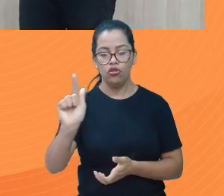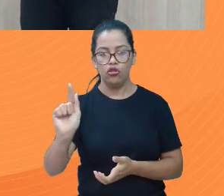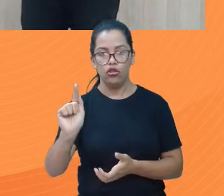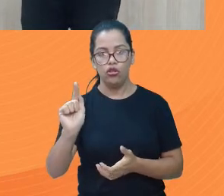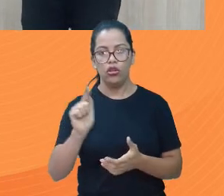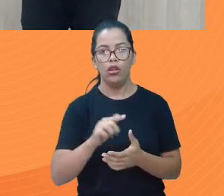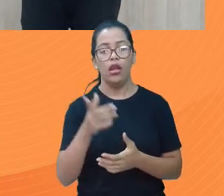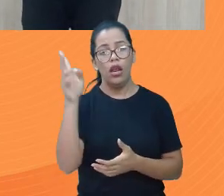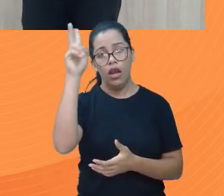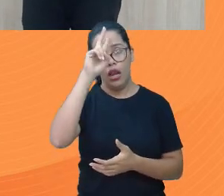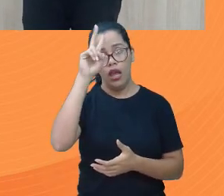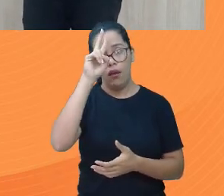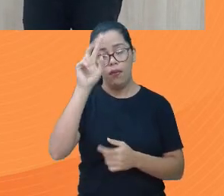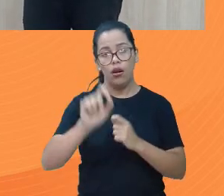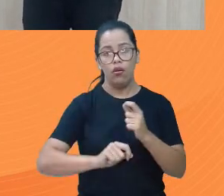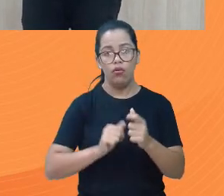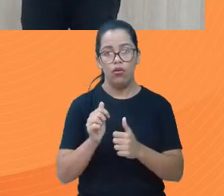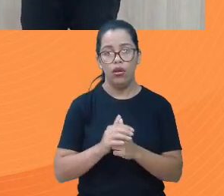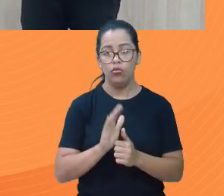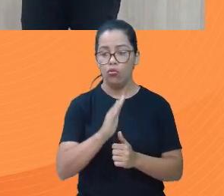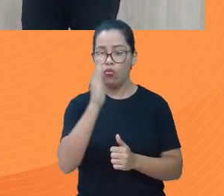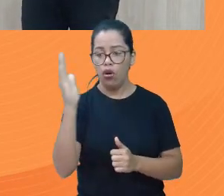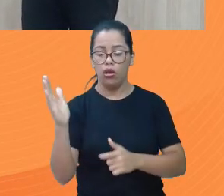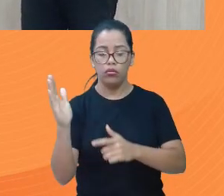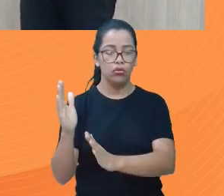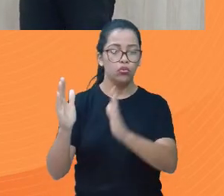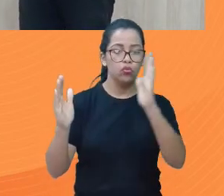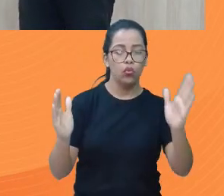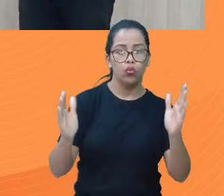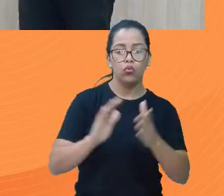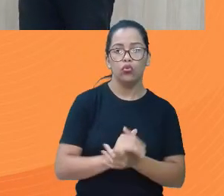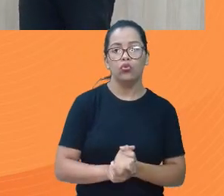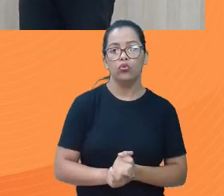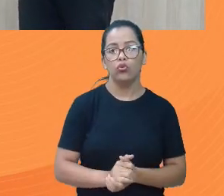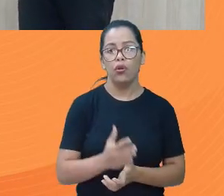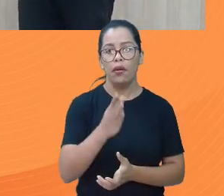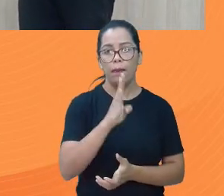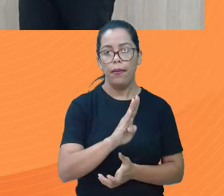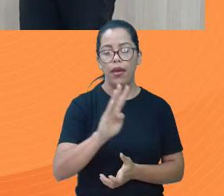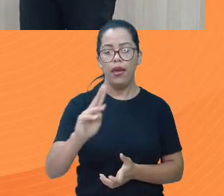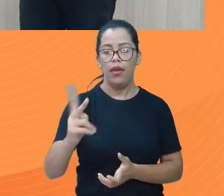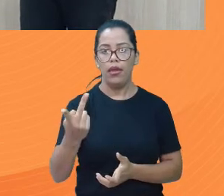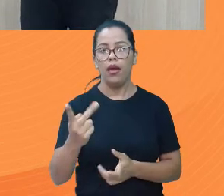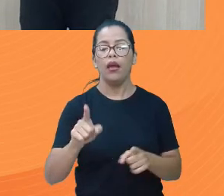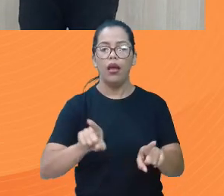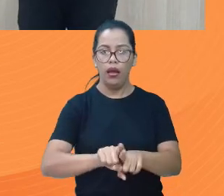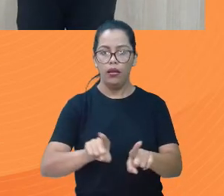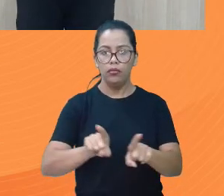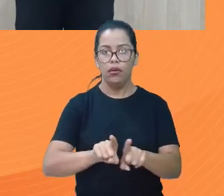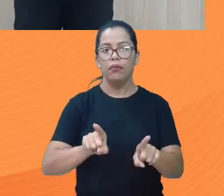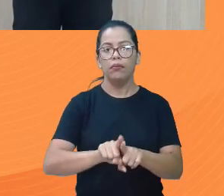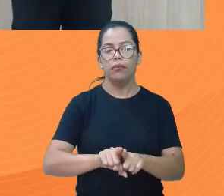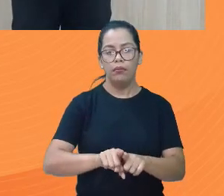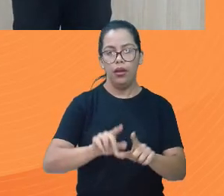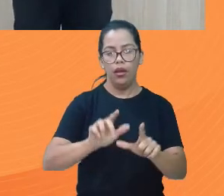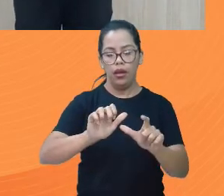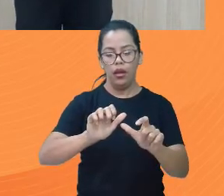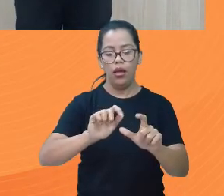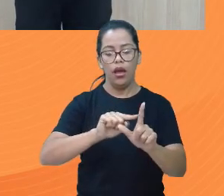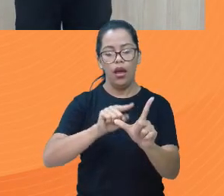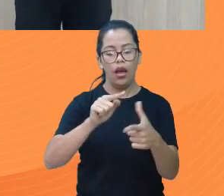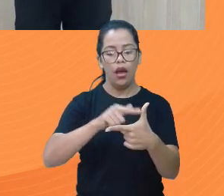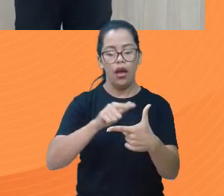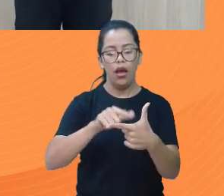G, lembra, né? Um de um lado, o outro do outro lado. E o ângulo B também ele é alterno externo do ângulo